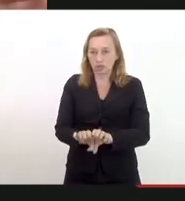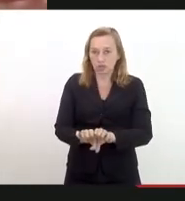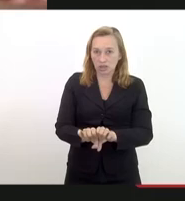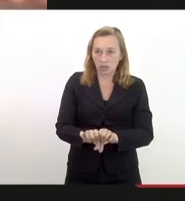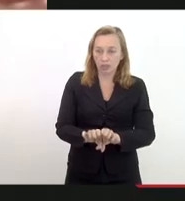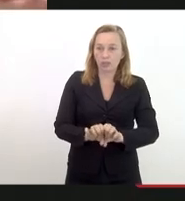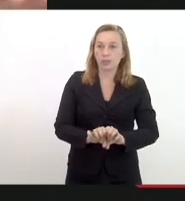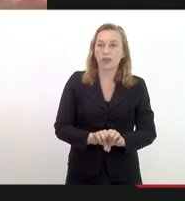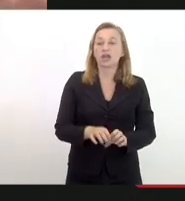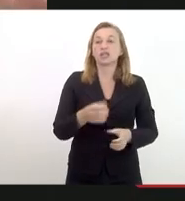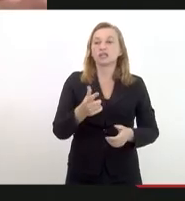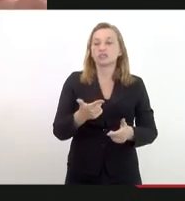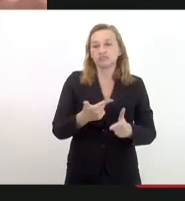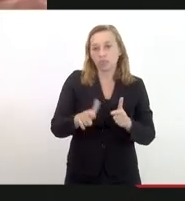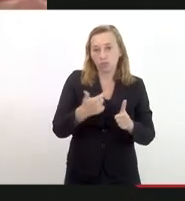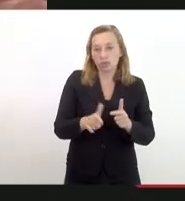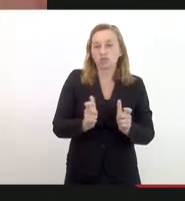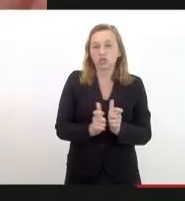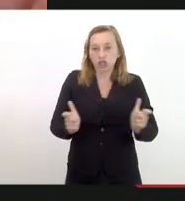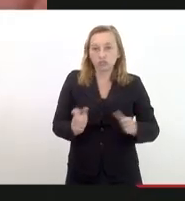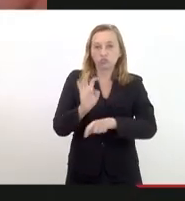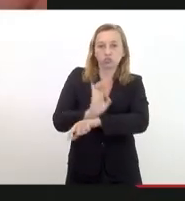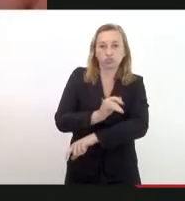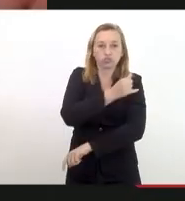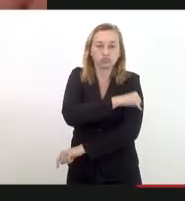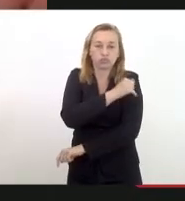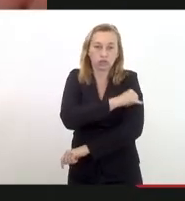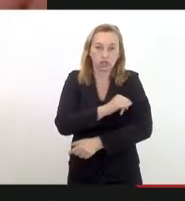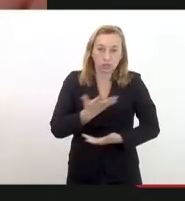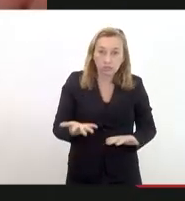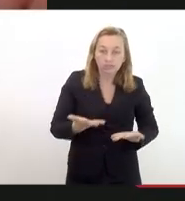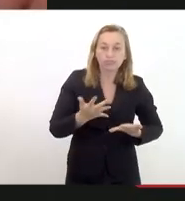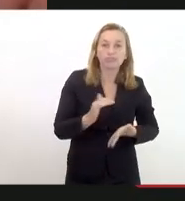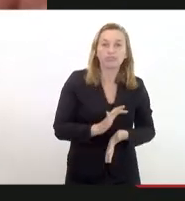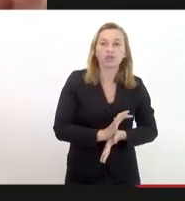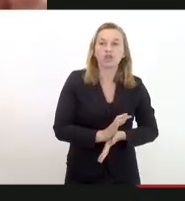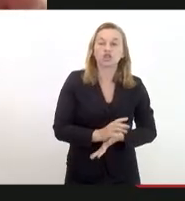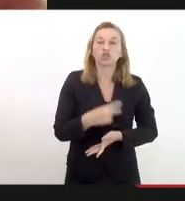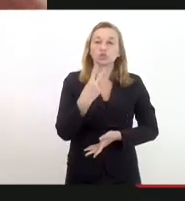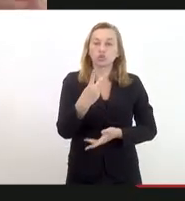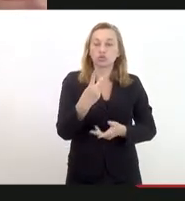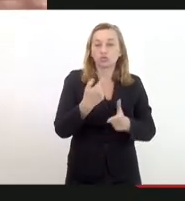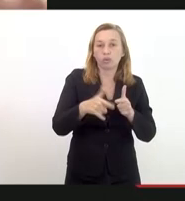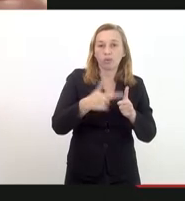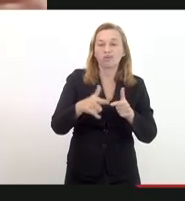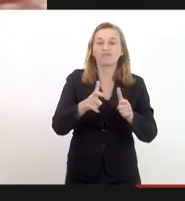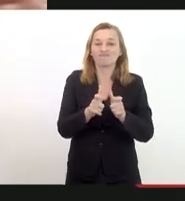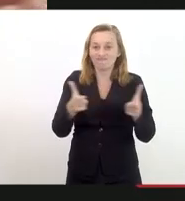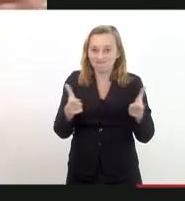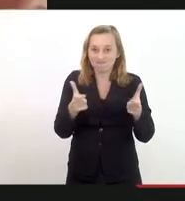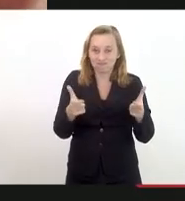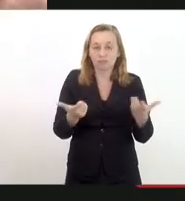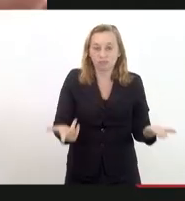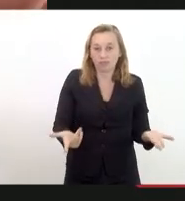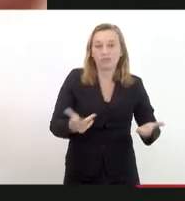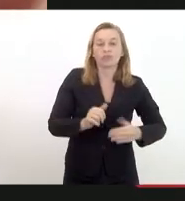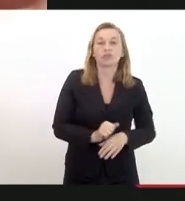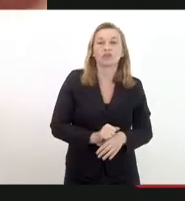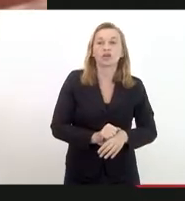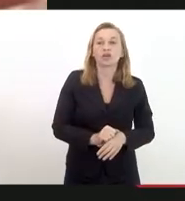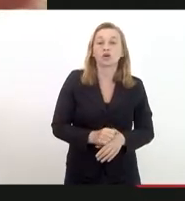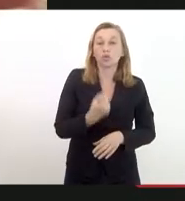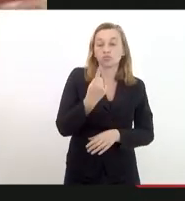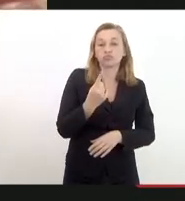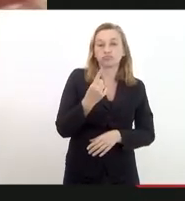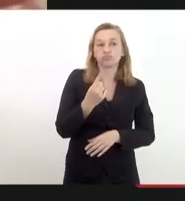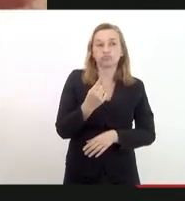Hoje a gente tem um grande problema no Estado do Rio de Janeiro, eu diria dois grandes problemas do ponto de vista assistencial. Um deles